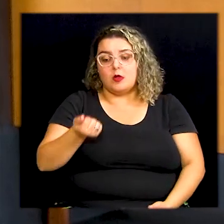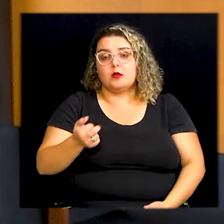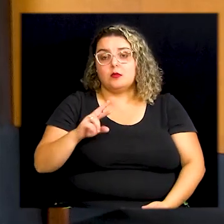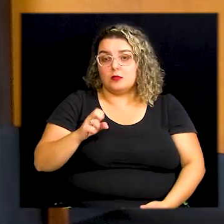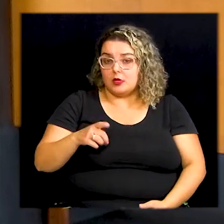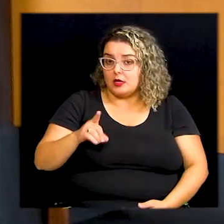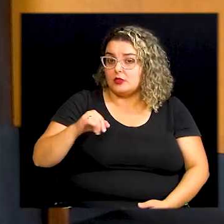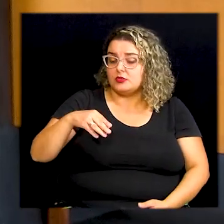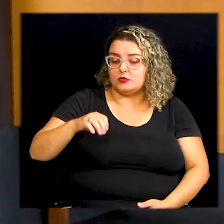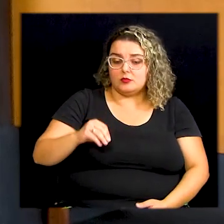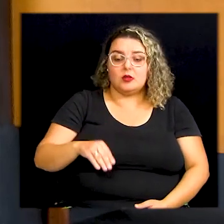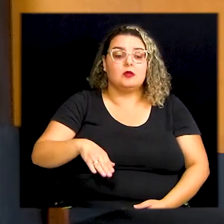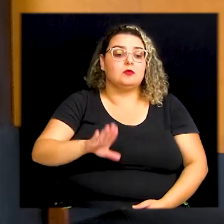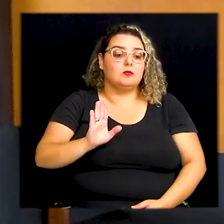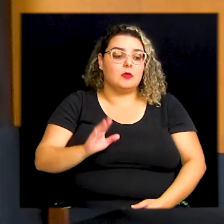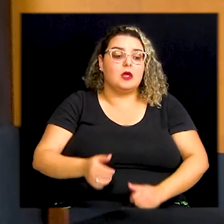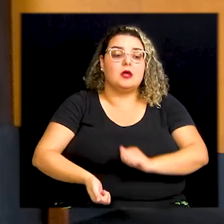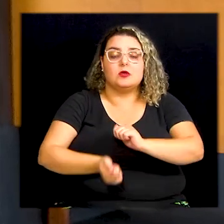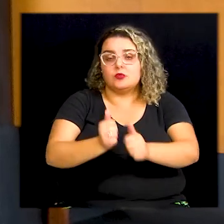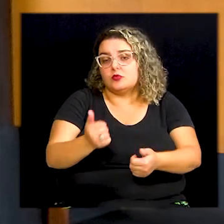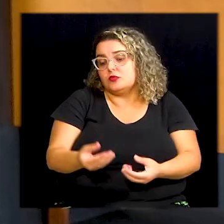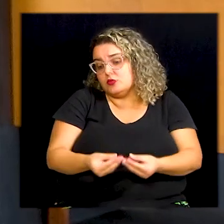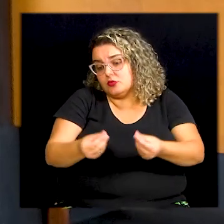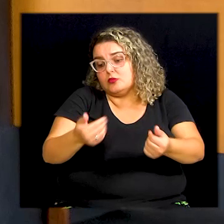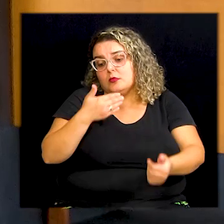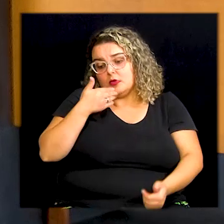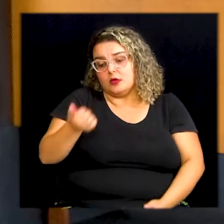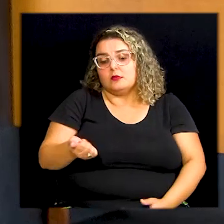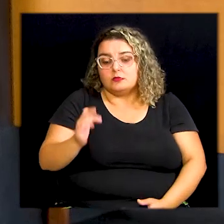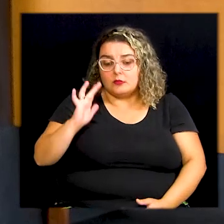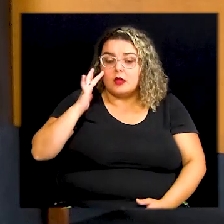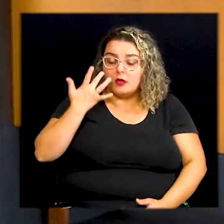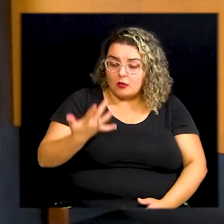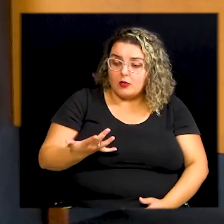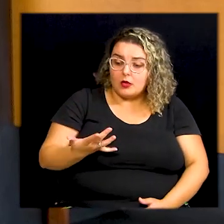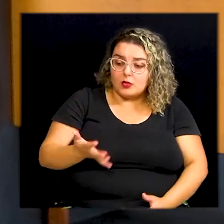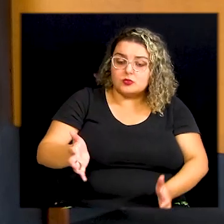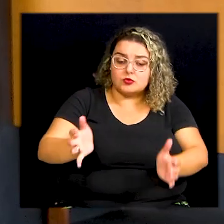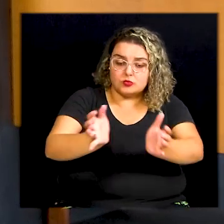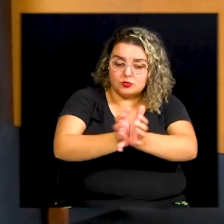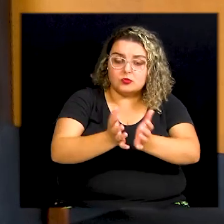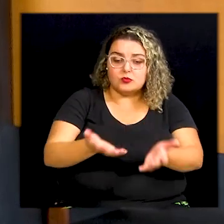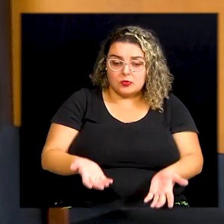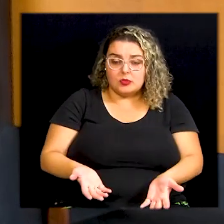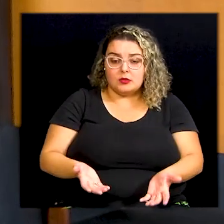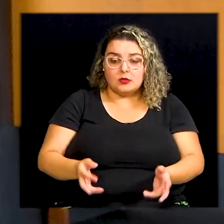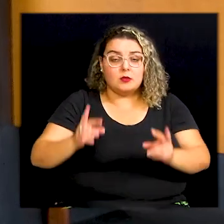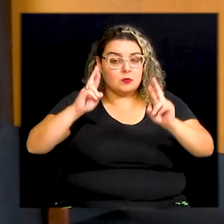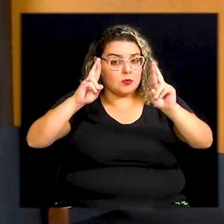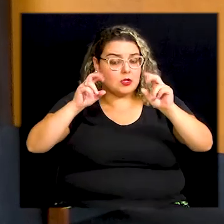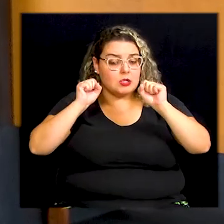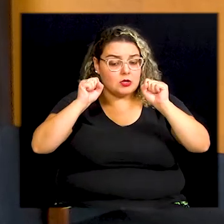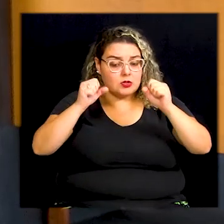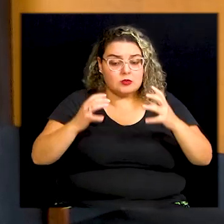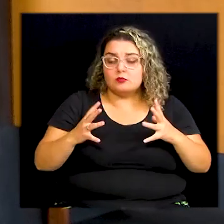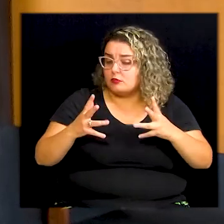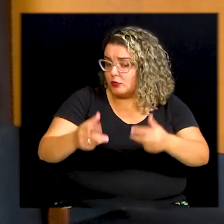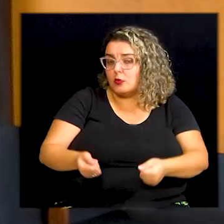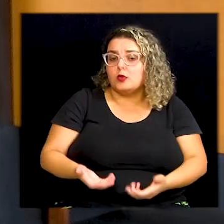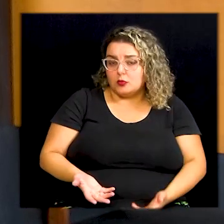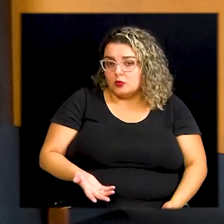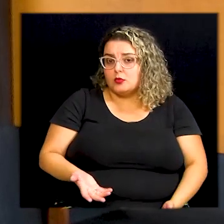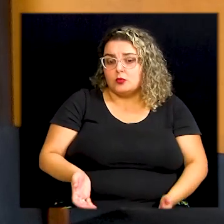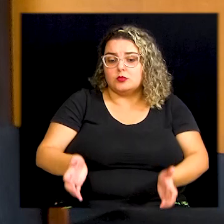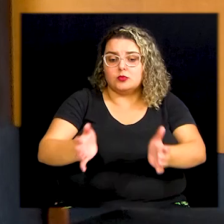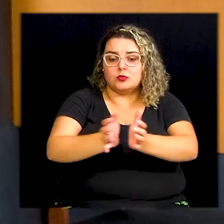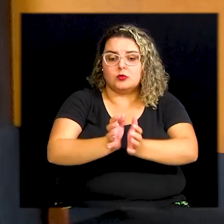o rendimento, mais jogadores de melhor qualidade. Então, acho que para o clube e para a torcida por todo, né,